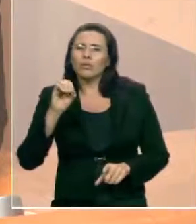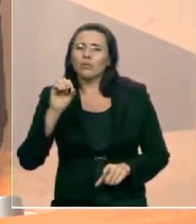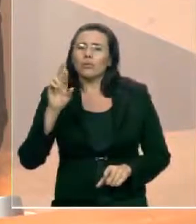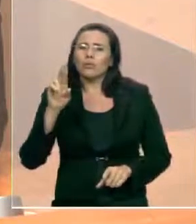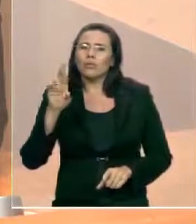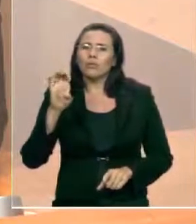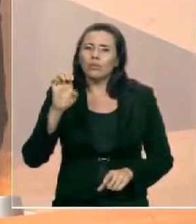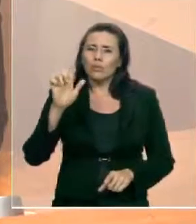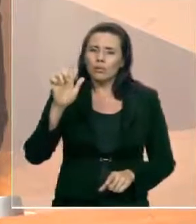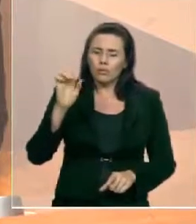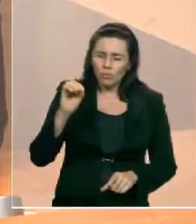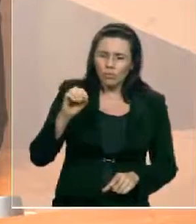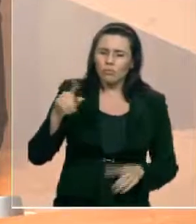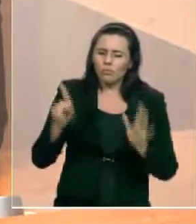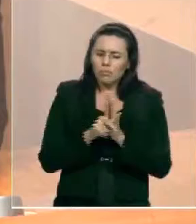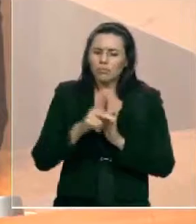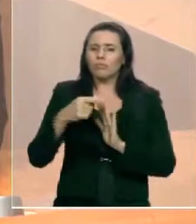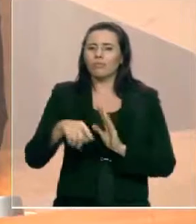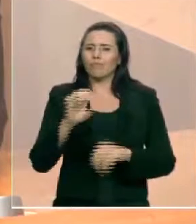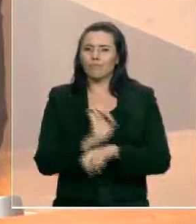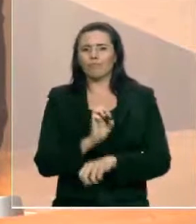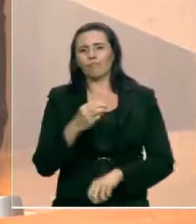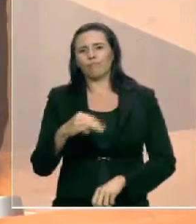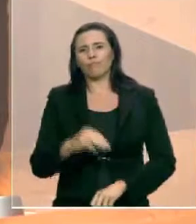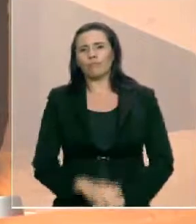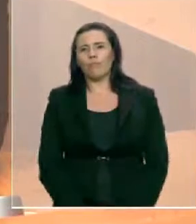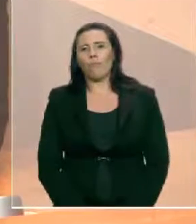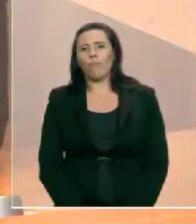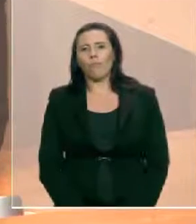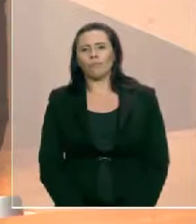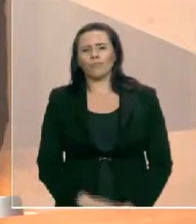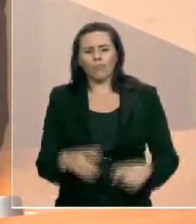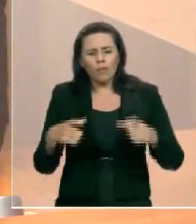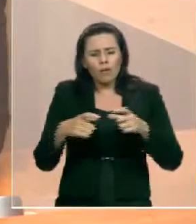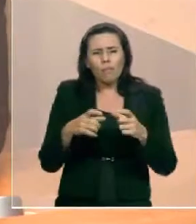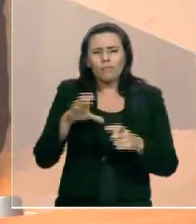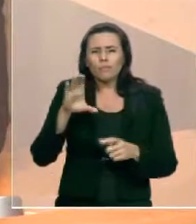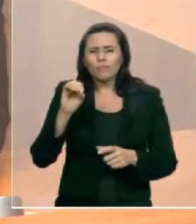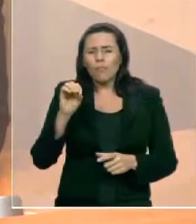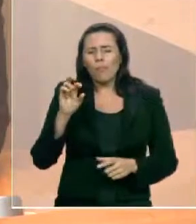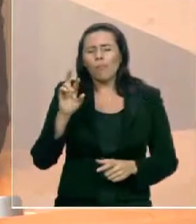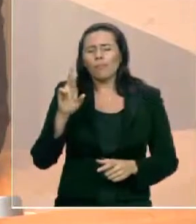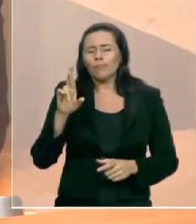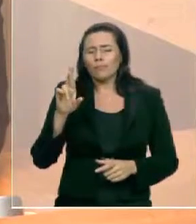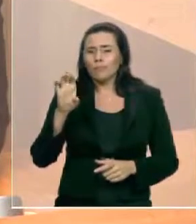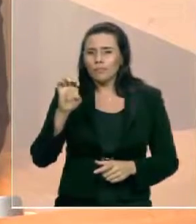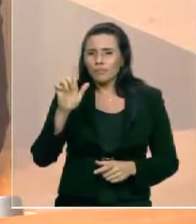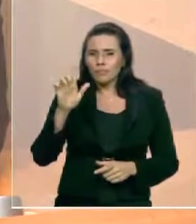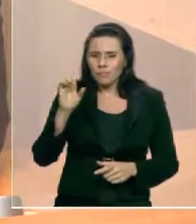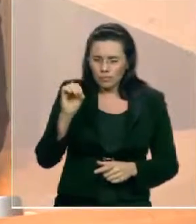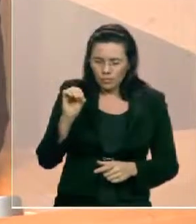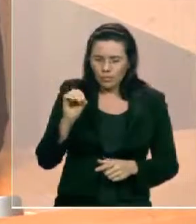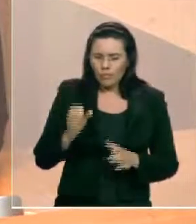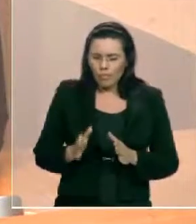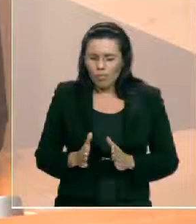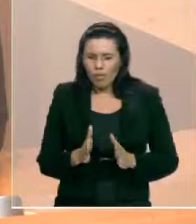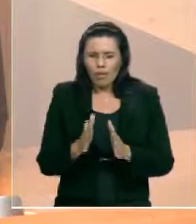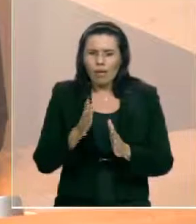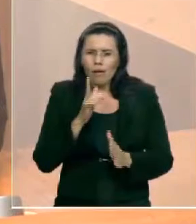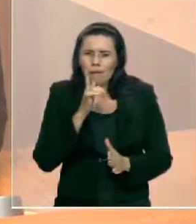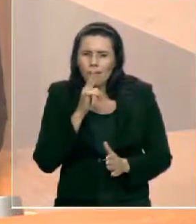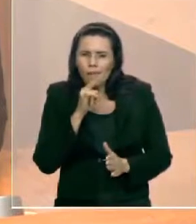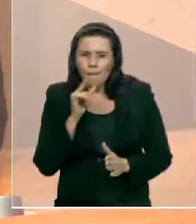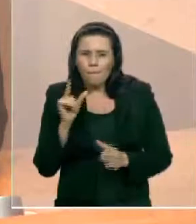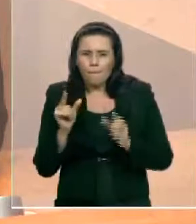Maranhão. Falar de córregos, praticamente nós andamos pelo estado